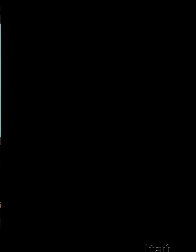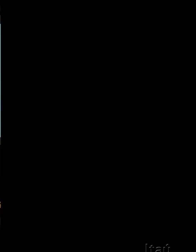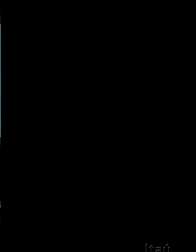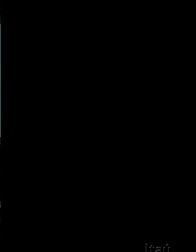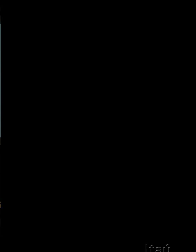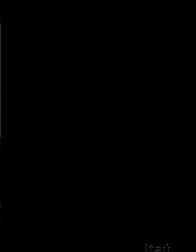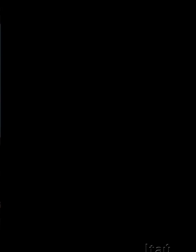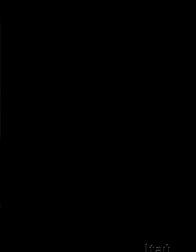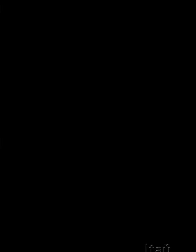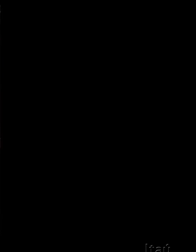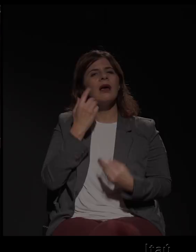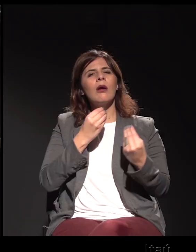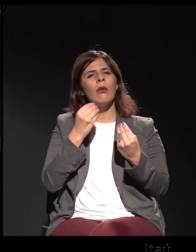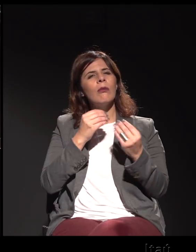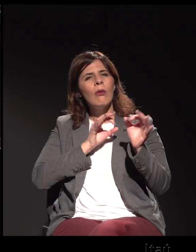Como que a gente